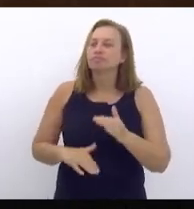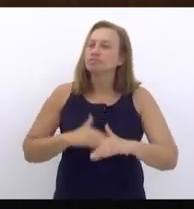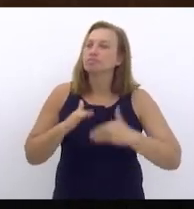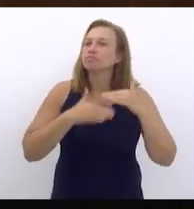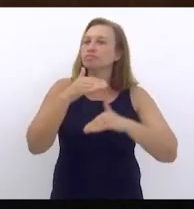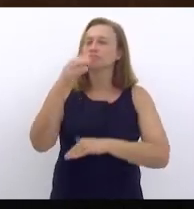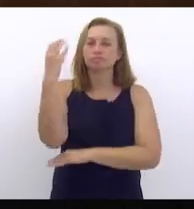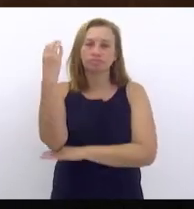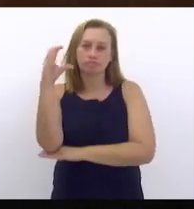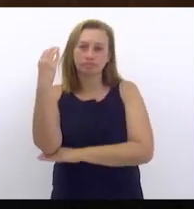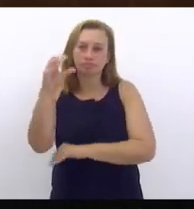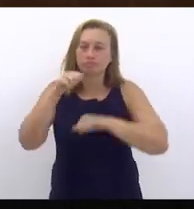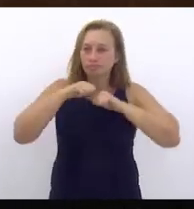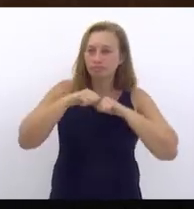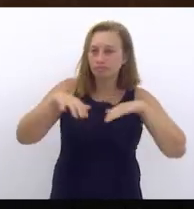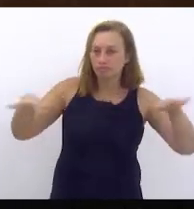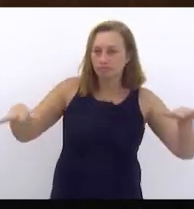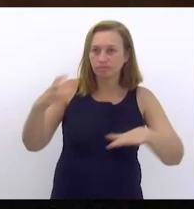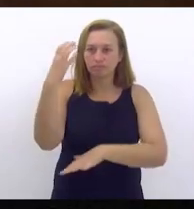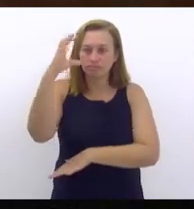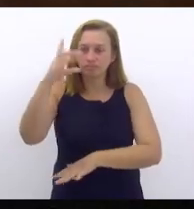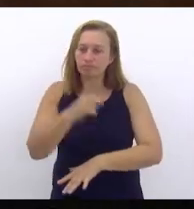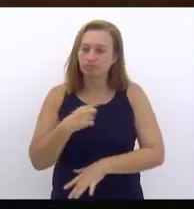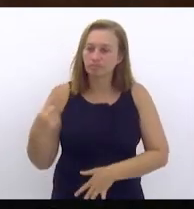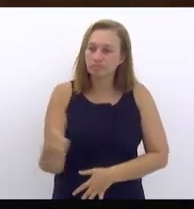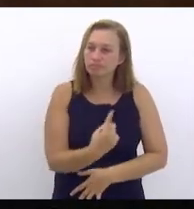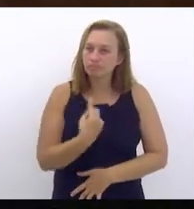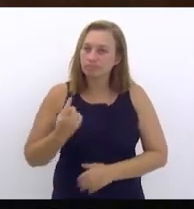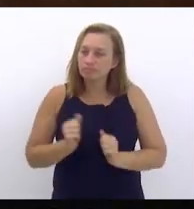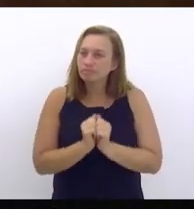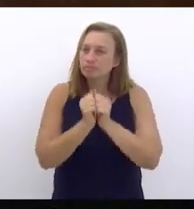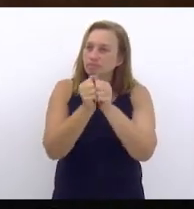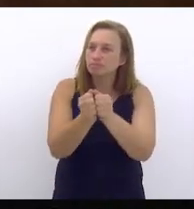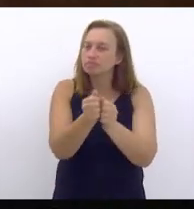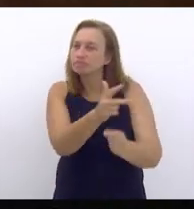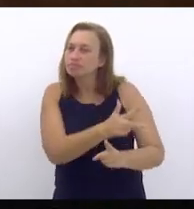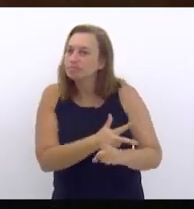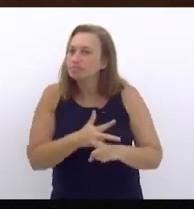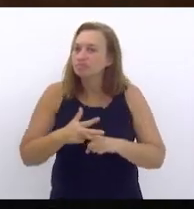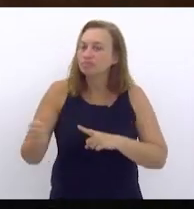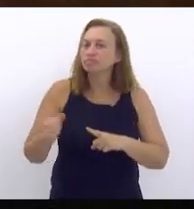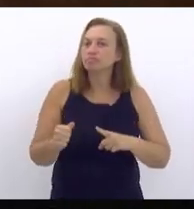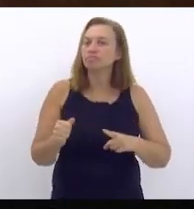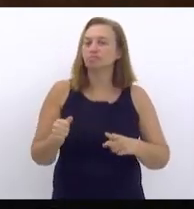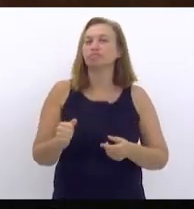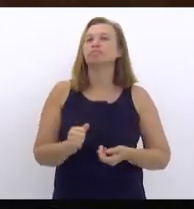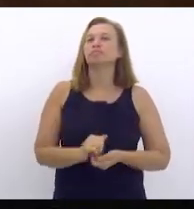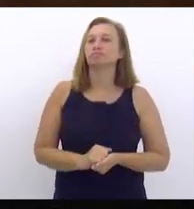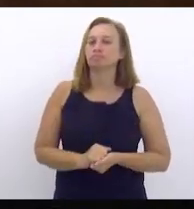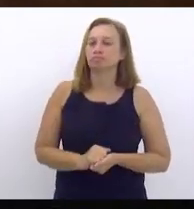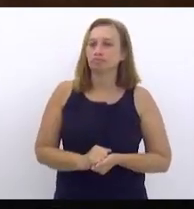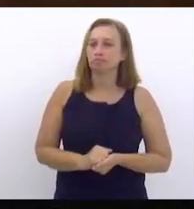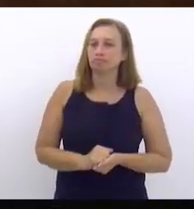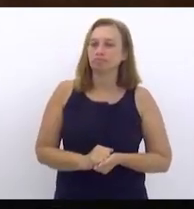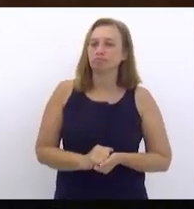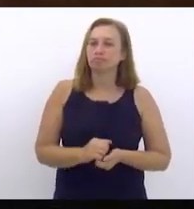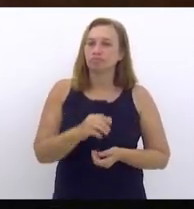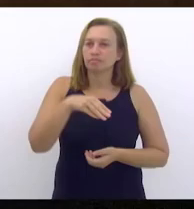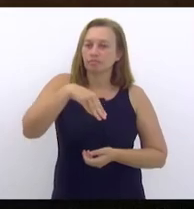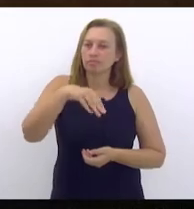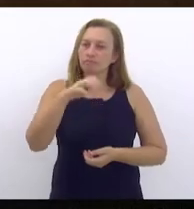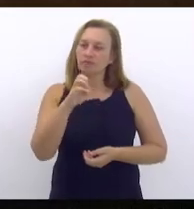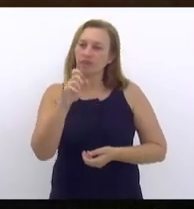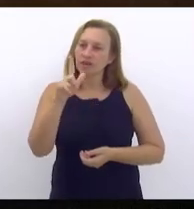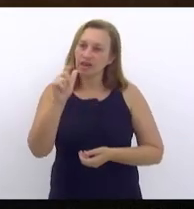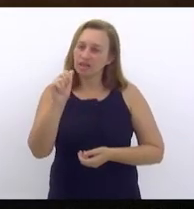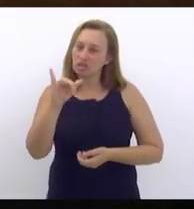processo de divulgação científica para que nós, em conjunto, vençamos o obscurantismo, o negacionismo que faz tanto